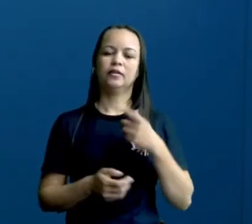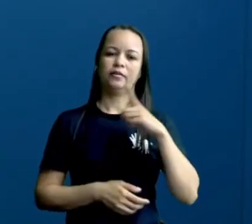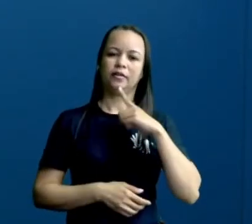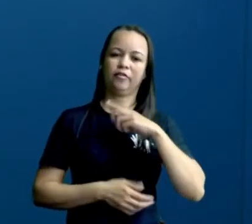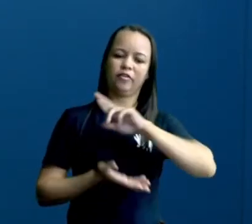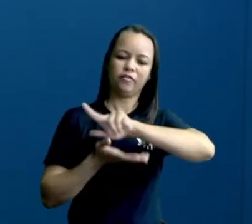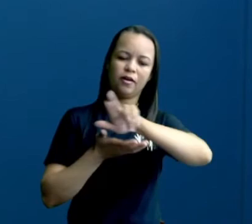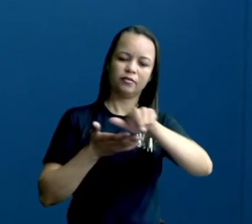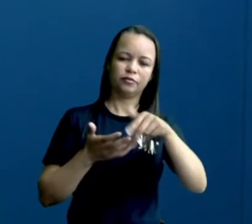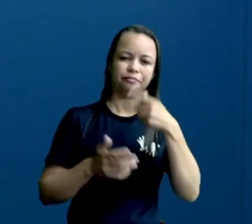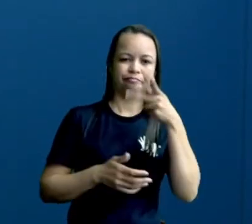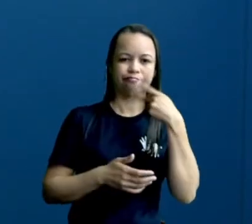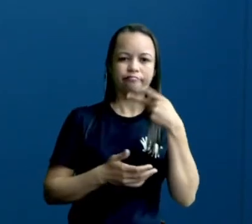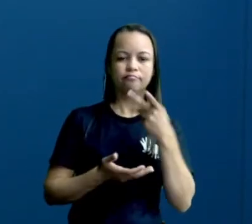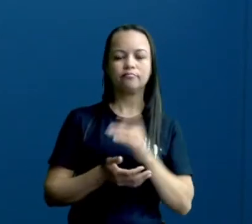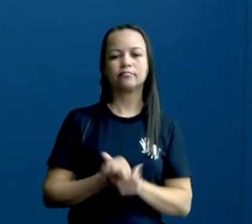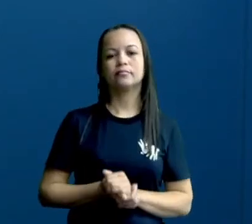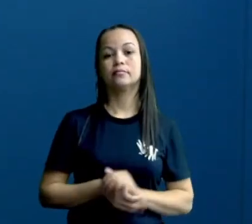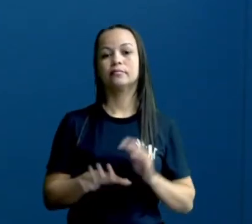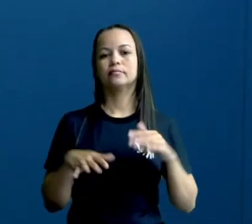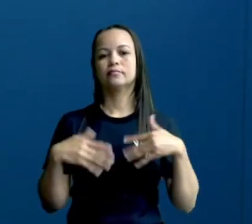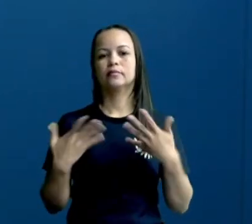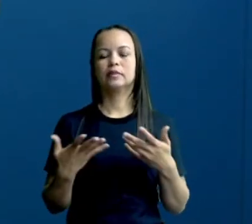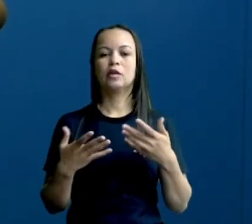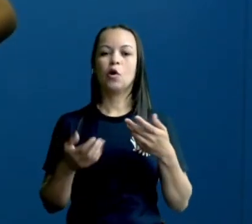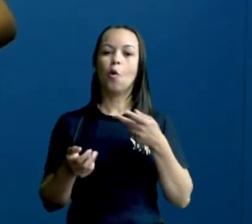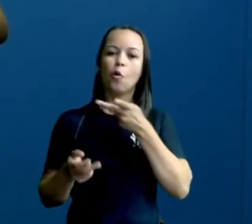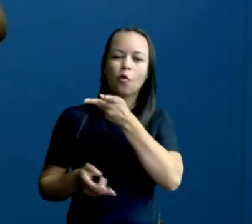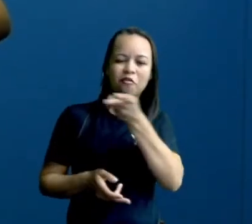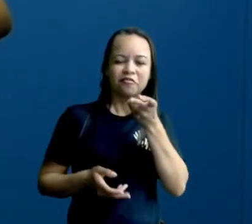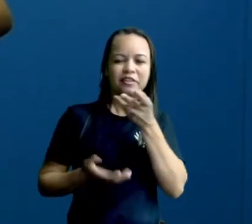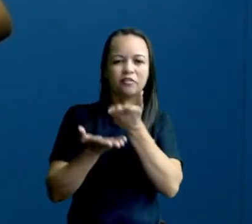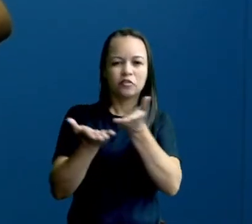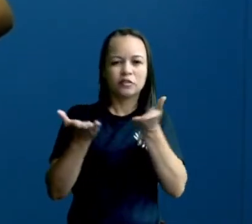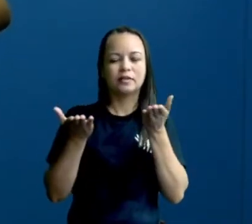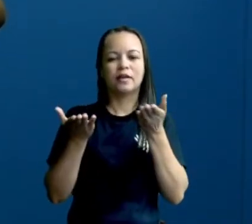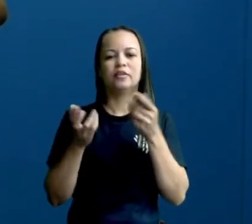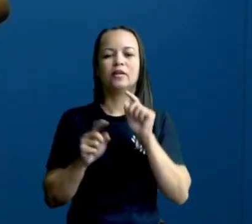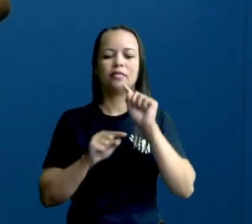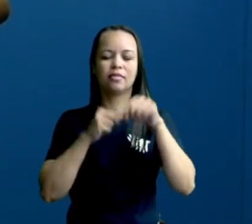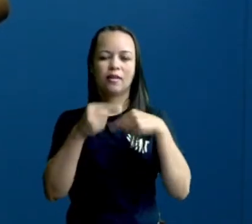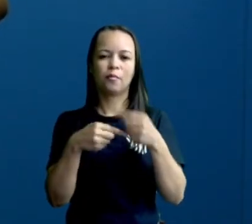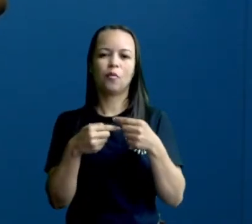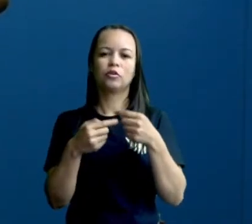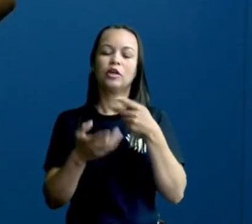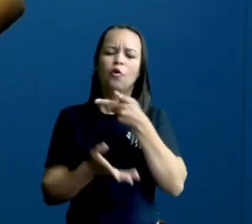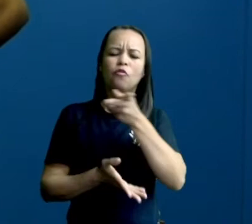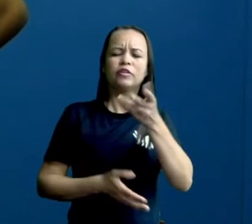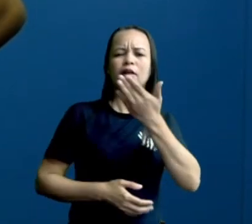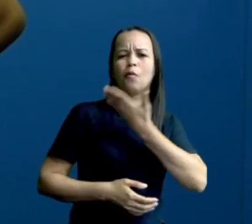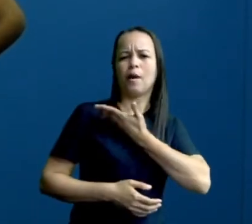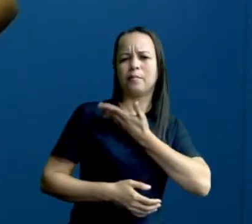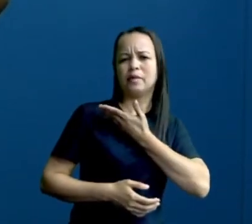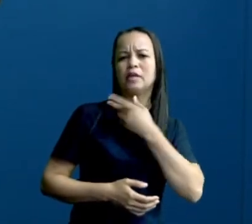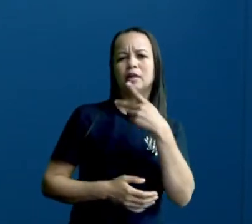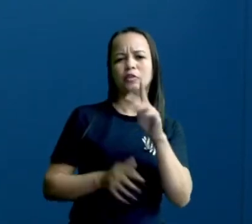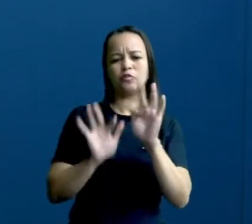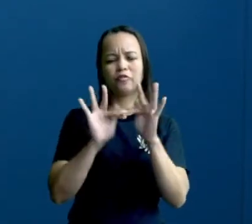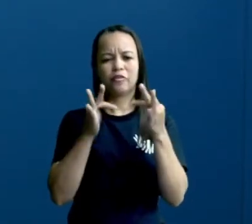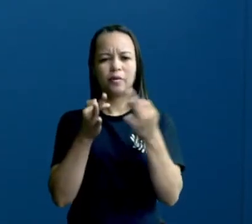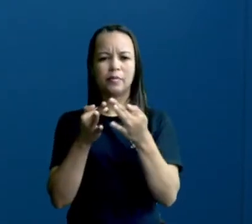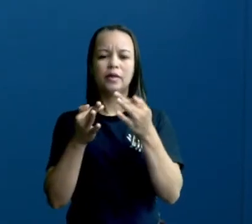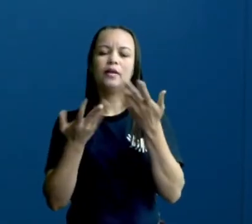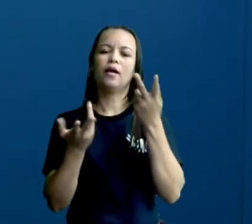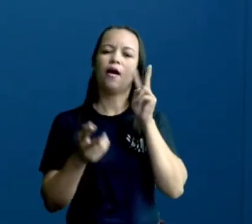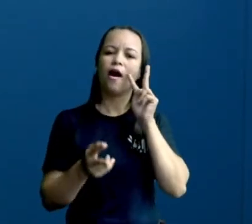falar, não é isso? E ó, convido a você a depois a convidar um colega ou até os seus pais a